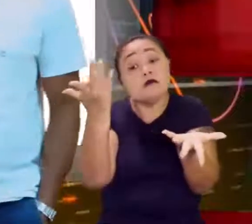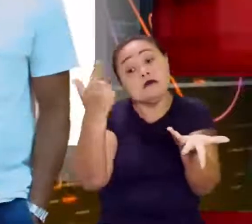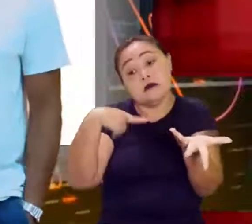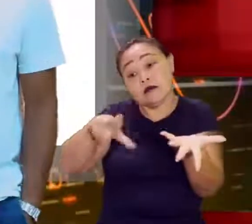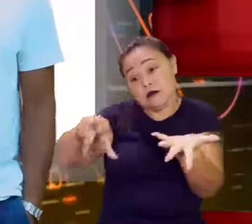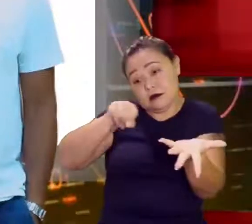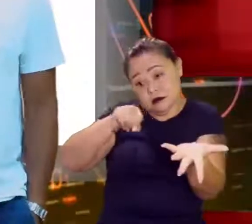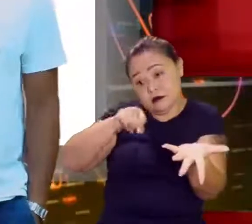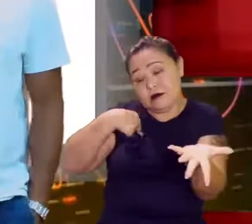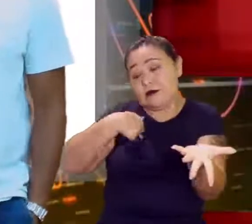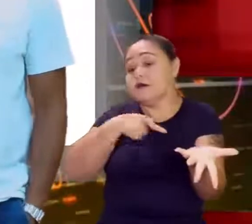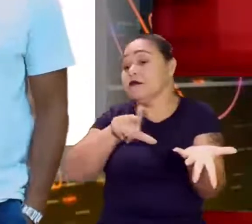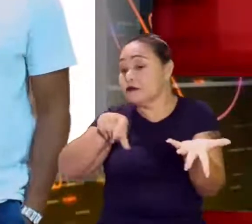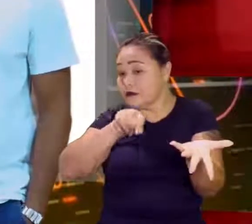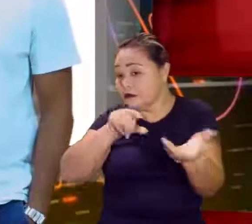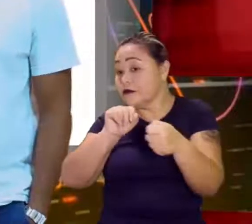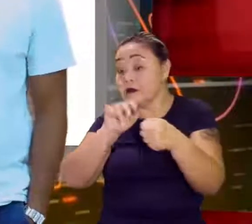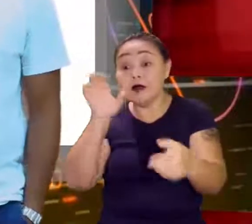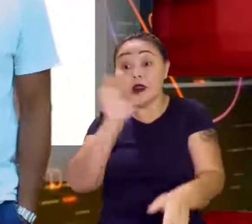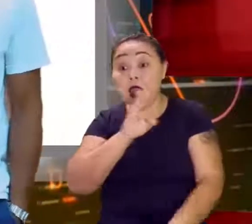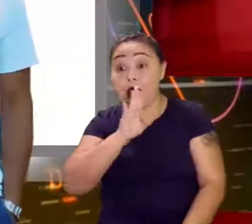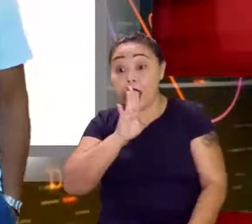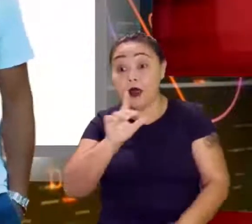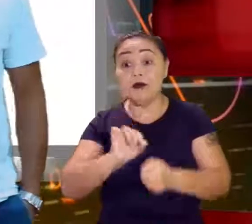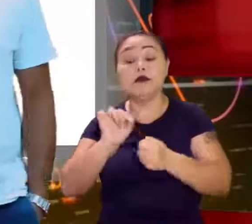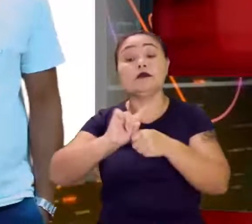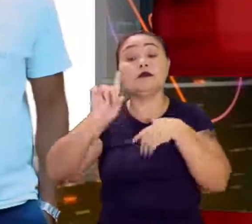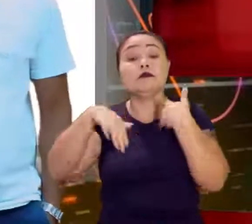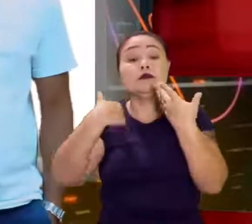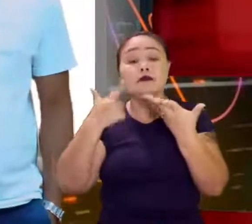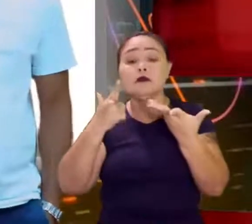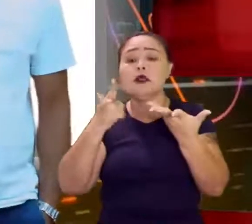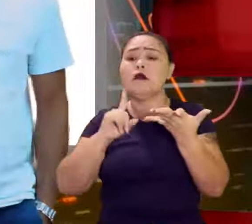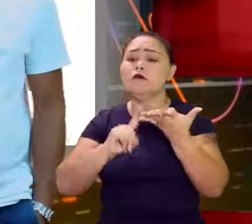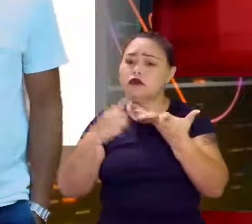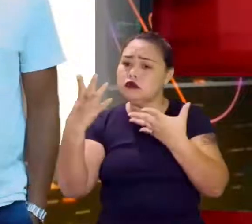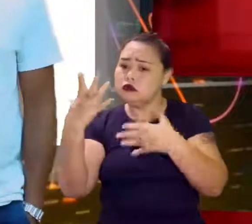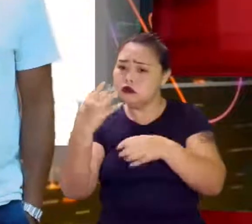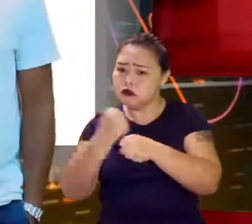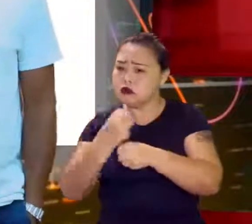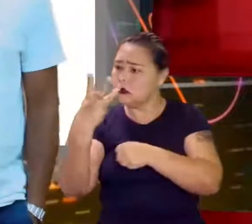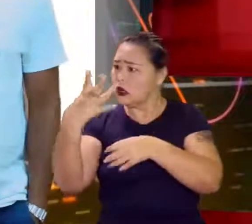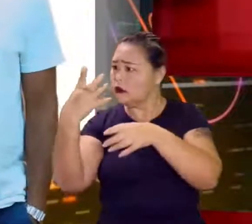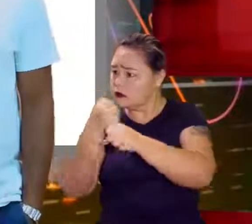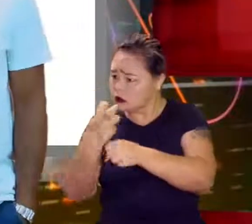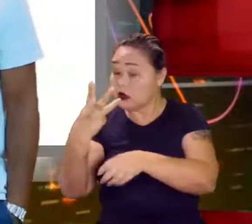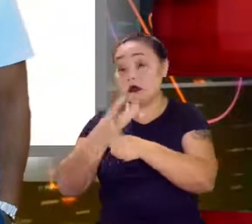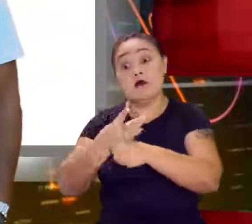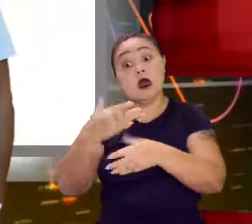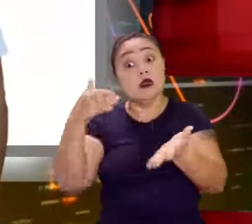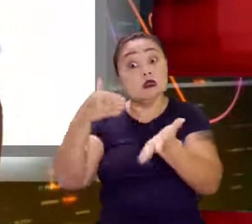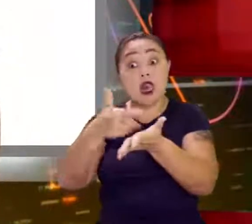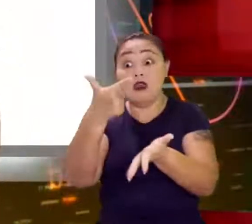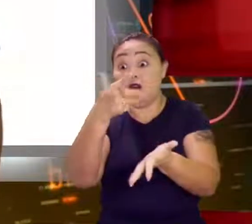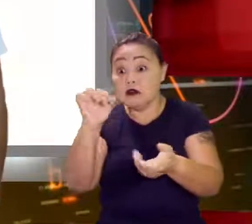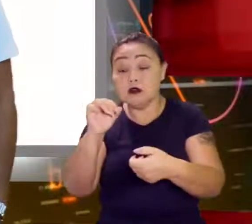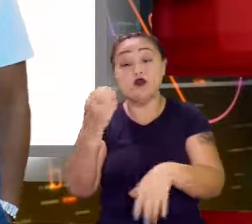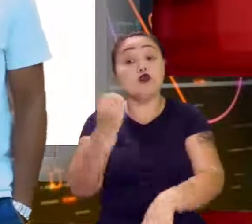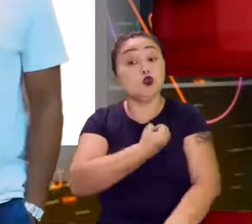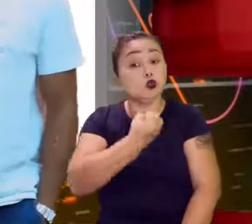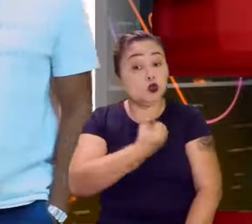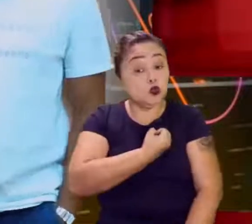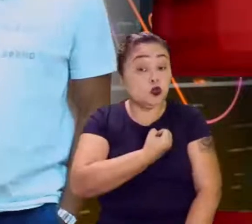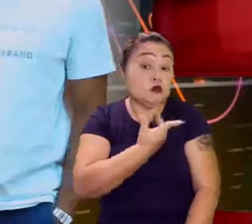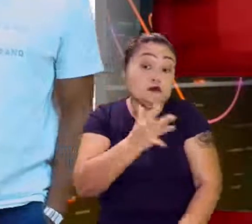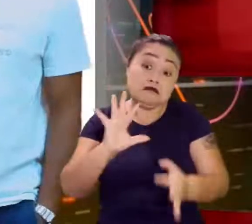fazer esse caminho mais rápido. Agora, aquele que quiser ir somando 3 até chegar no 20º, fica à vontade, né? Como sempre a gente fala,